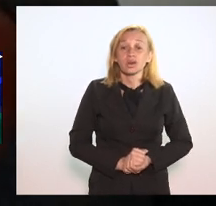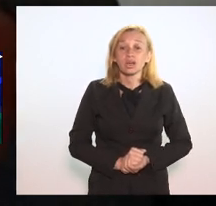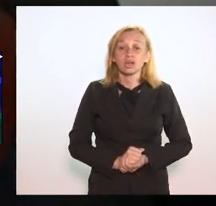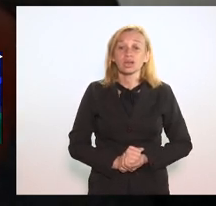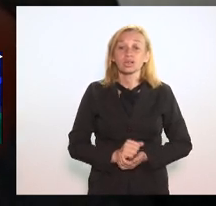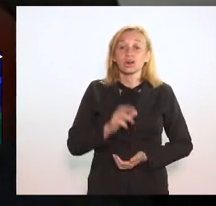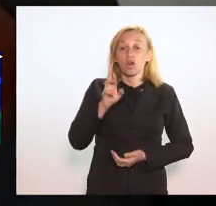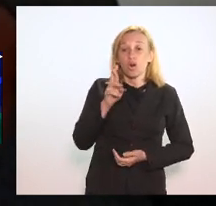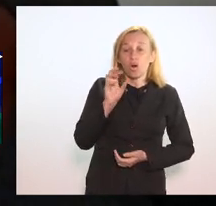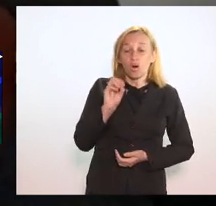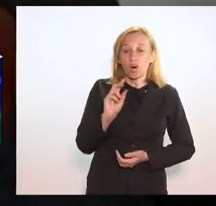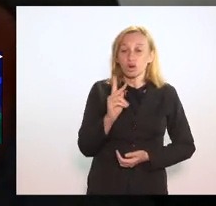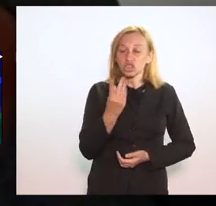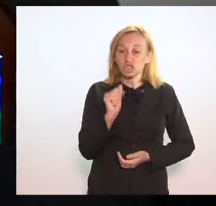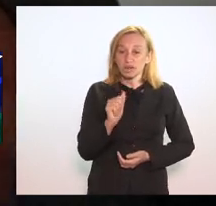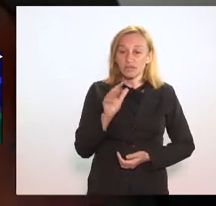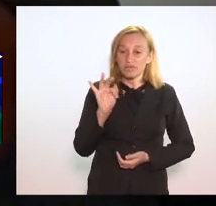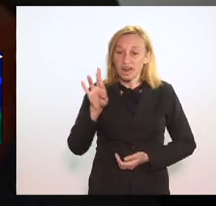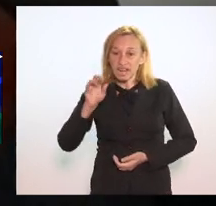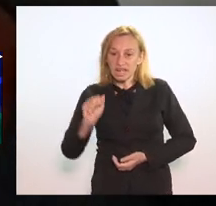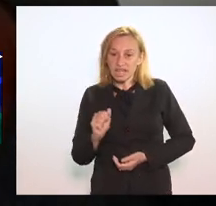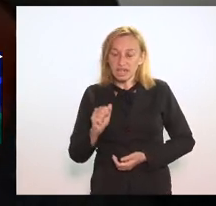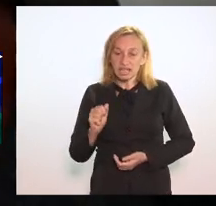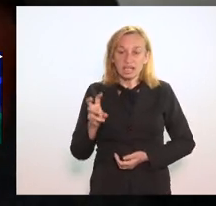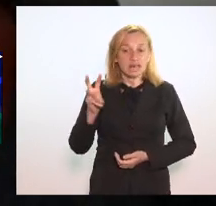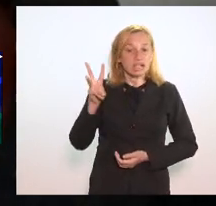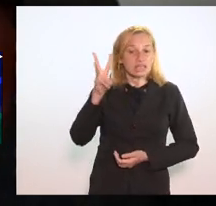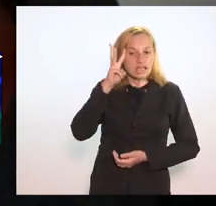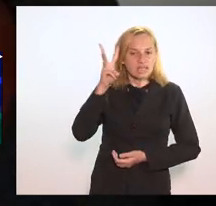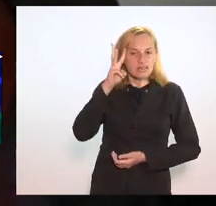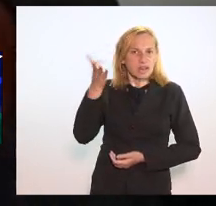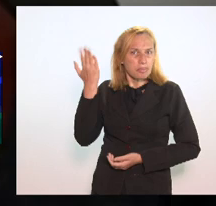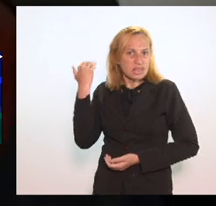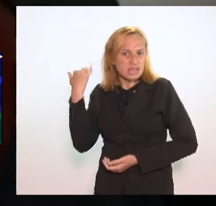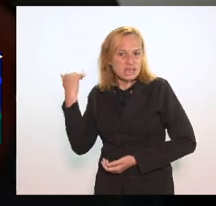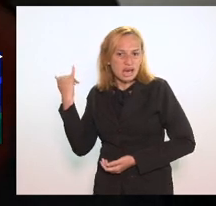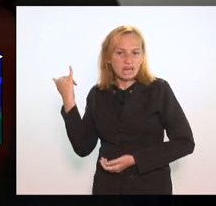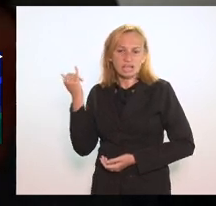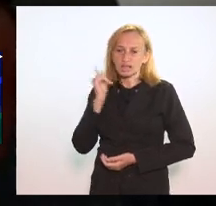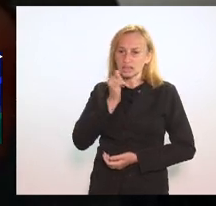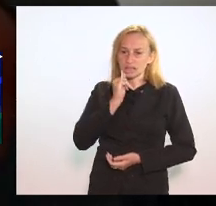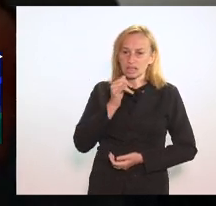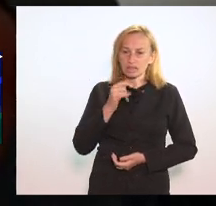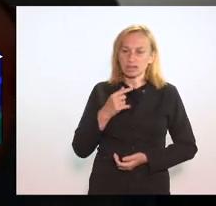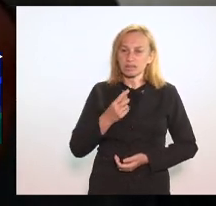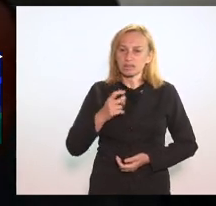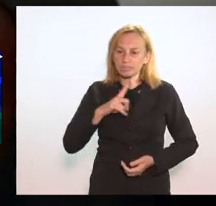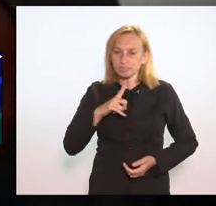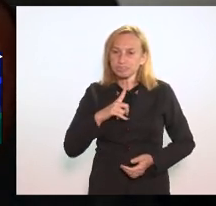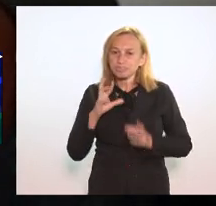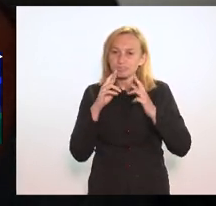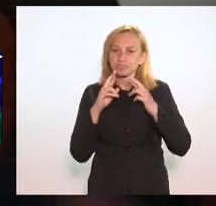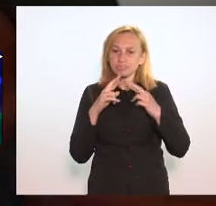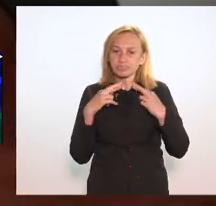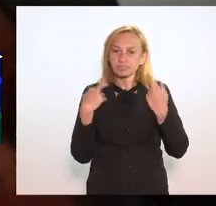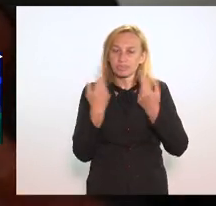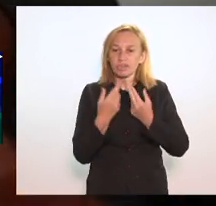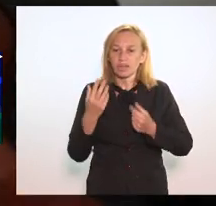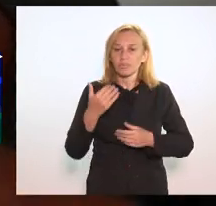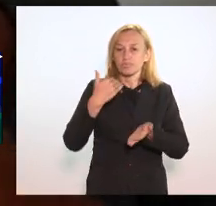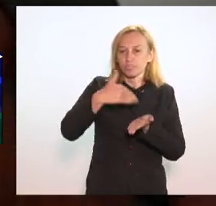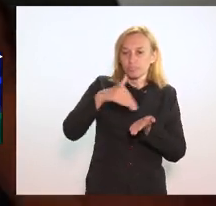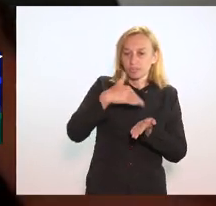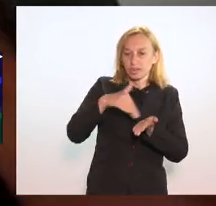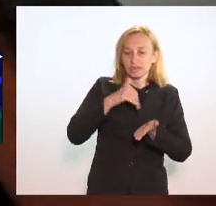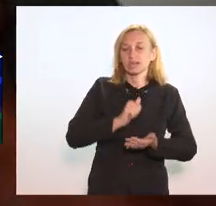a situação do Rocha Faria na terça-feira passada minha rota para evitar os problemas então eu vou me retirar que eu tinha uma reunião se você tem